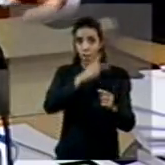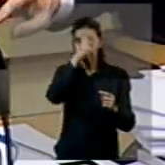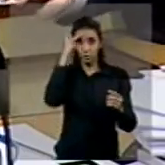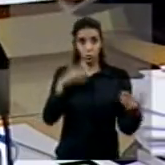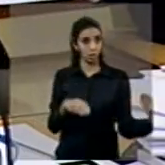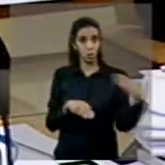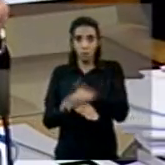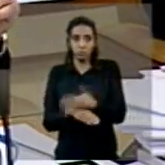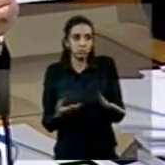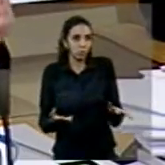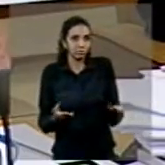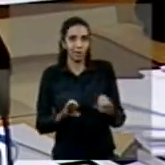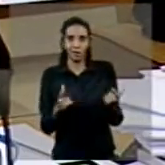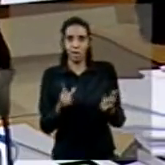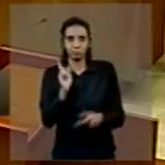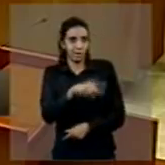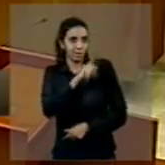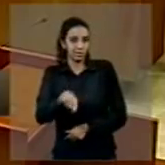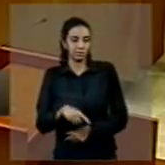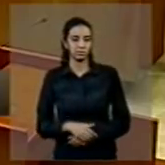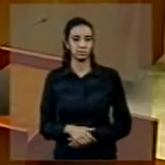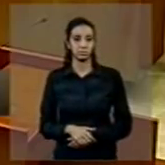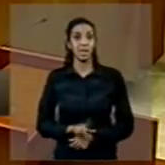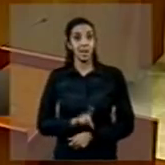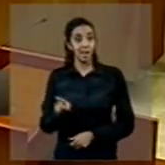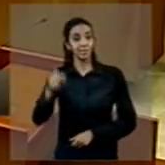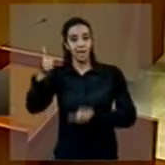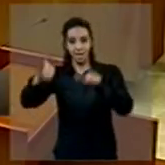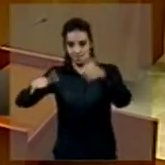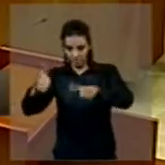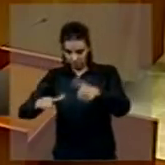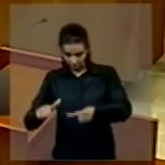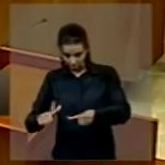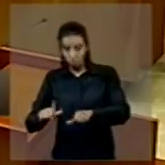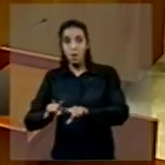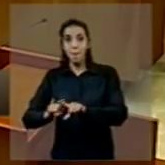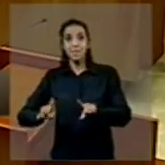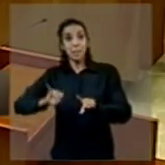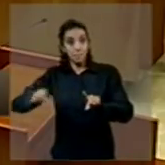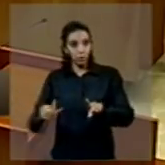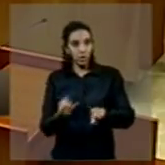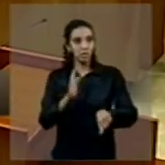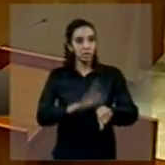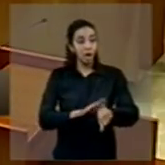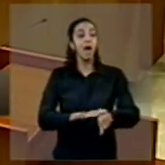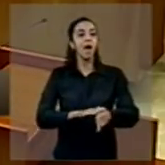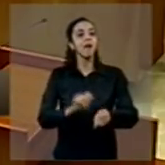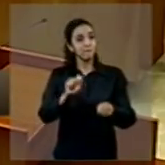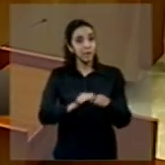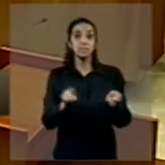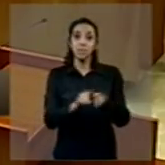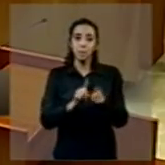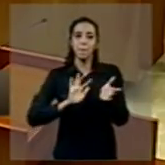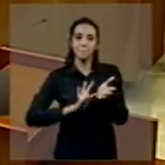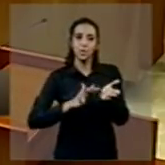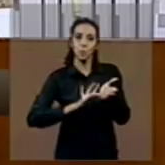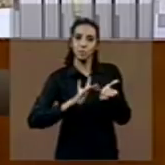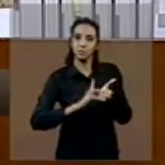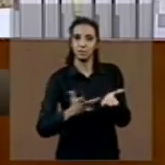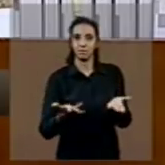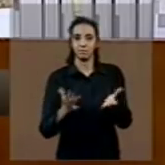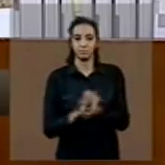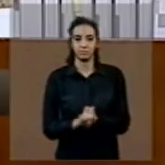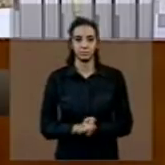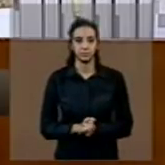título é cancelado. Parece que quando isso vai para revisão, eles aproveitam e fazem a biometria, mas são coisas diferentes. Agradeço o voto da eminente